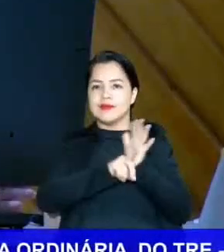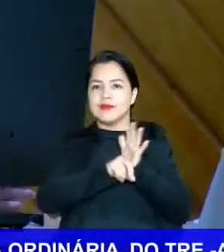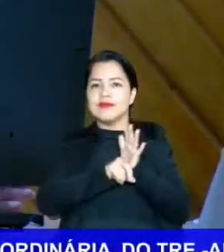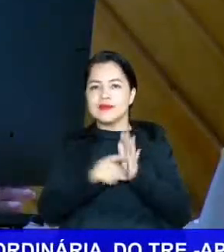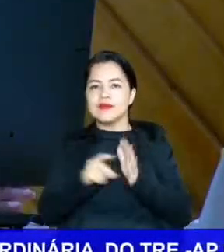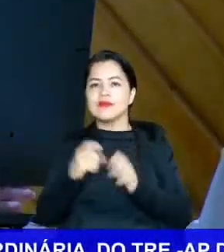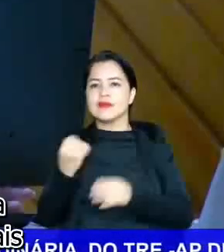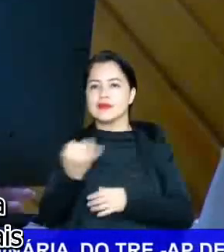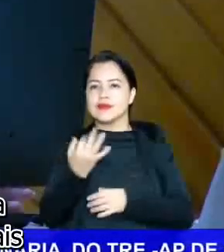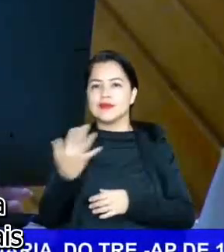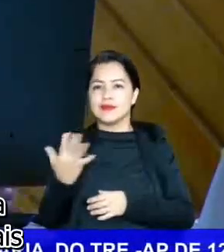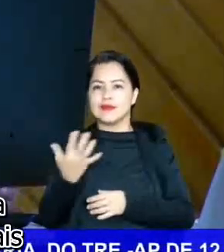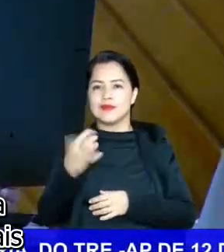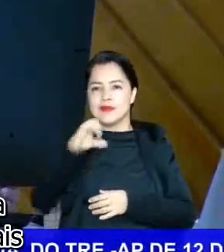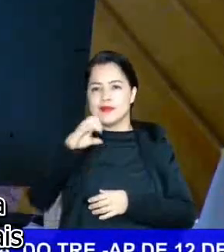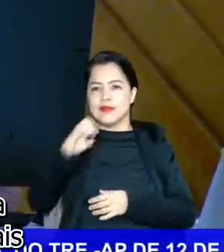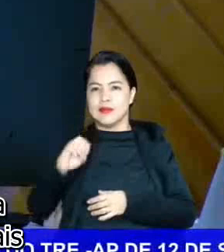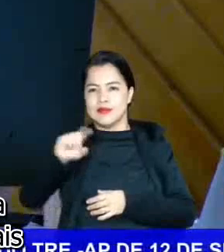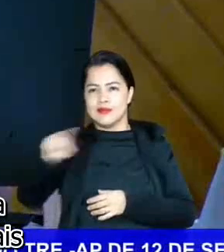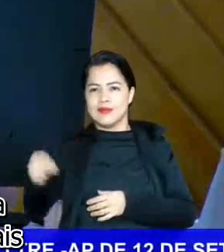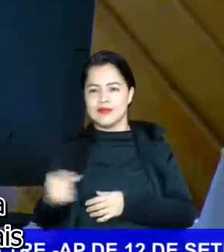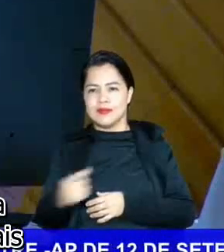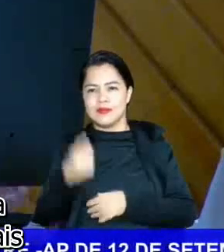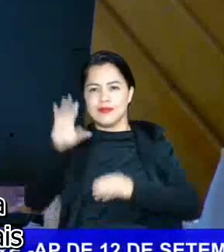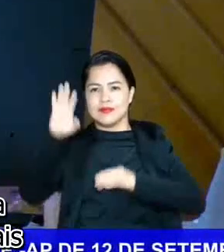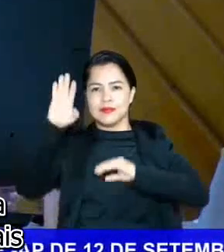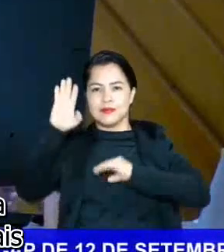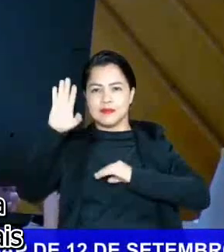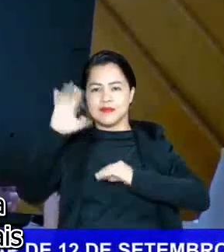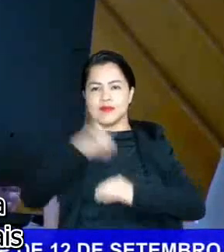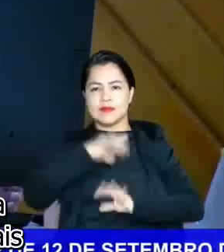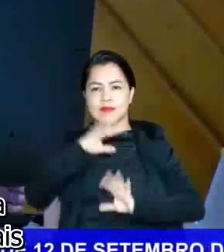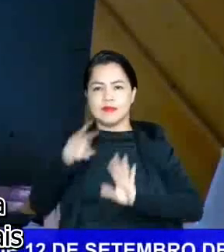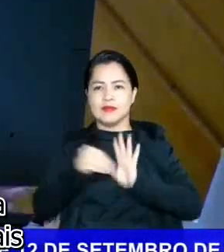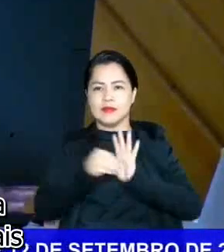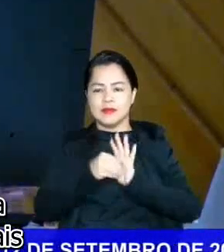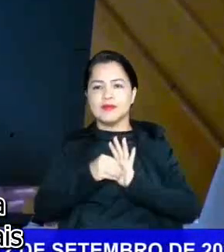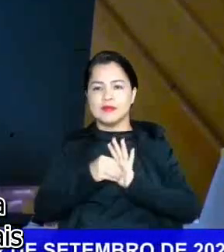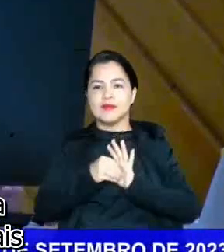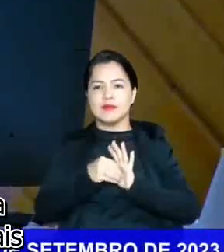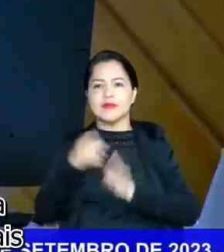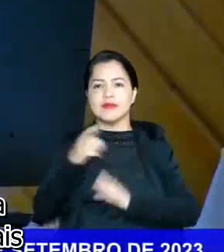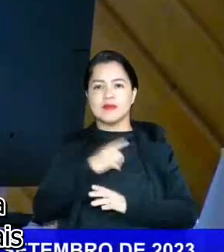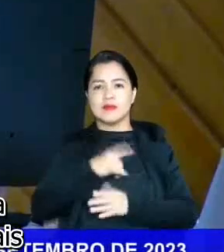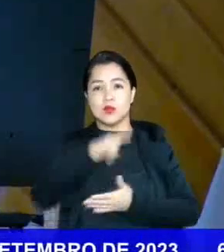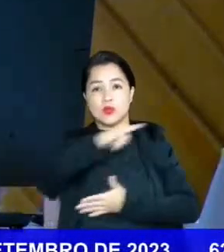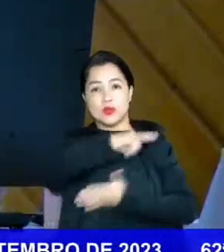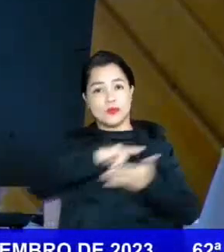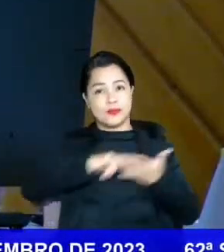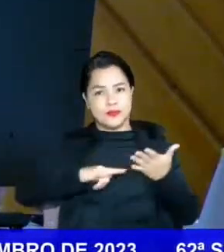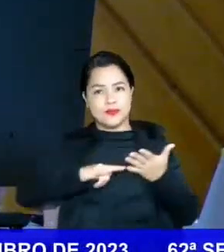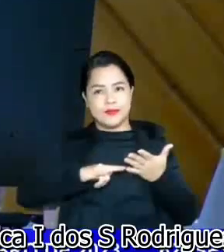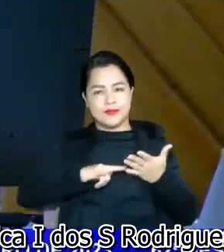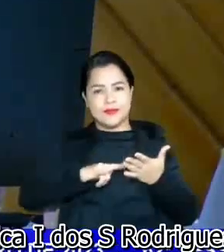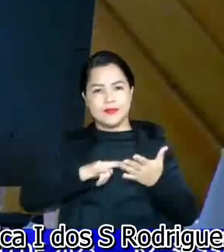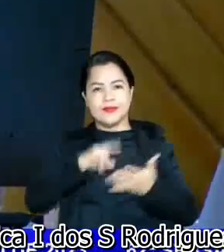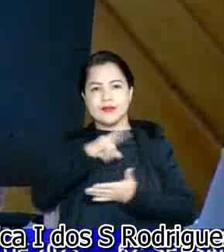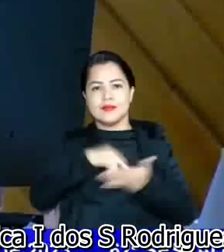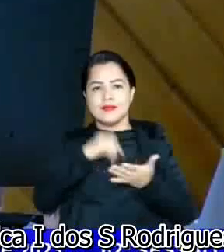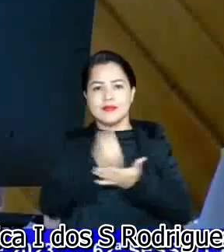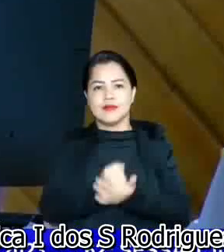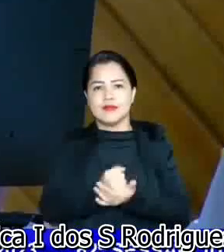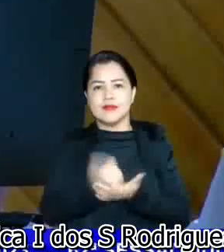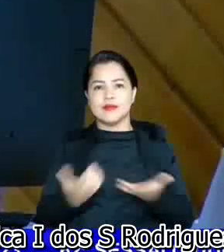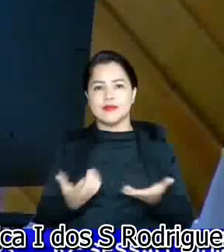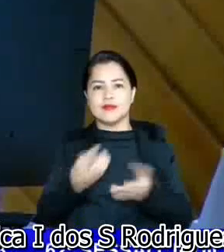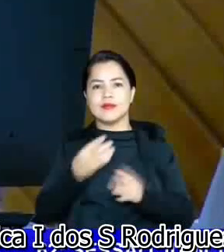mil. Então, muito embora a candidata ela tenha juntado nos autos as respectivas notas fiscais, os documentos eles